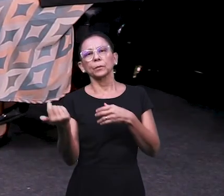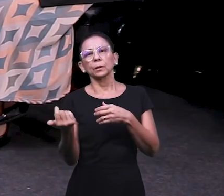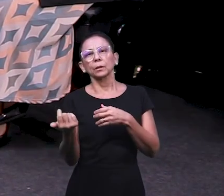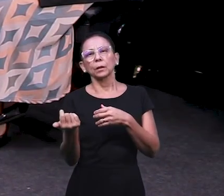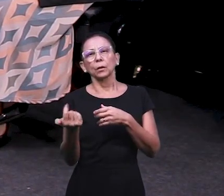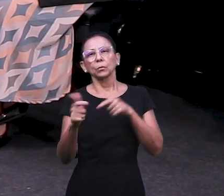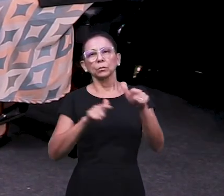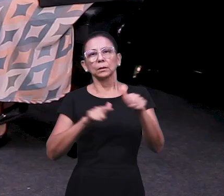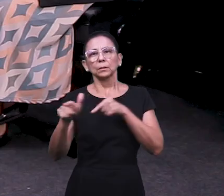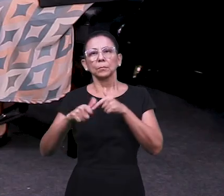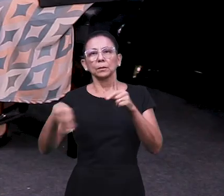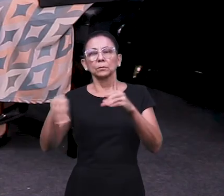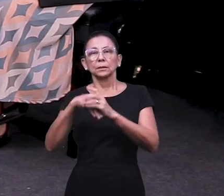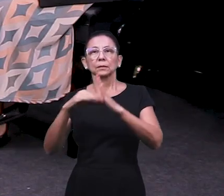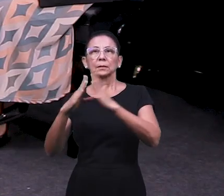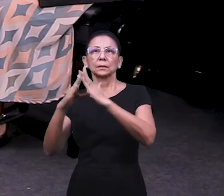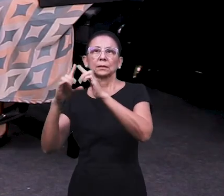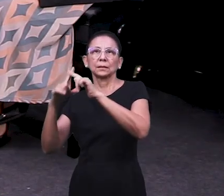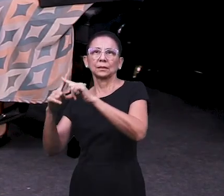nas igrejas?